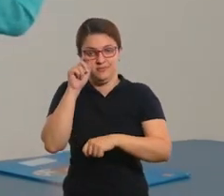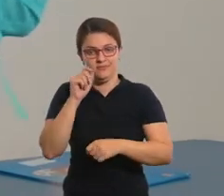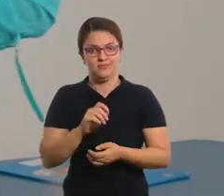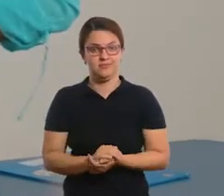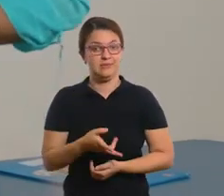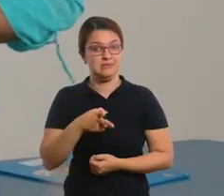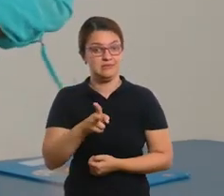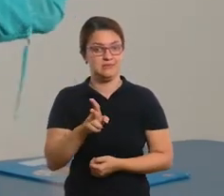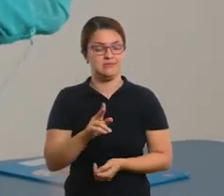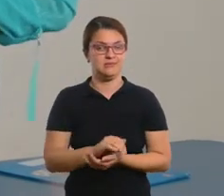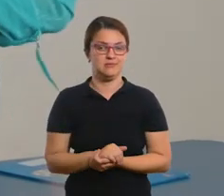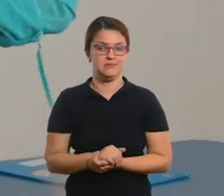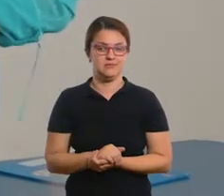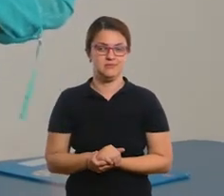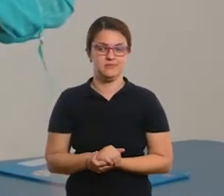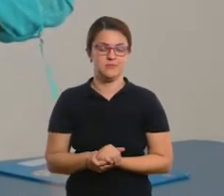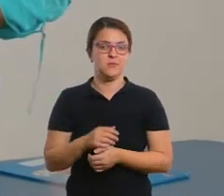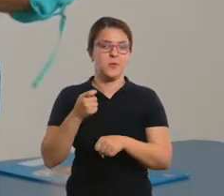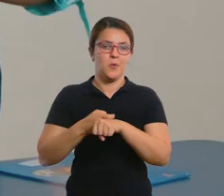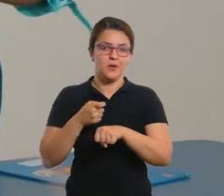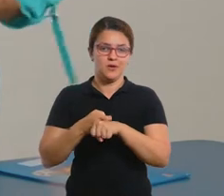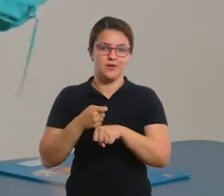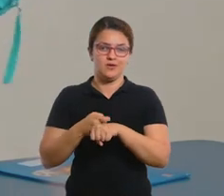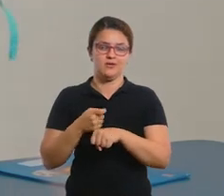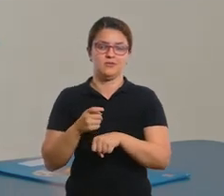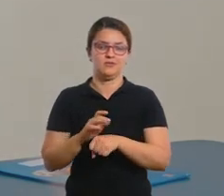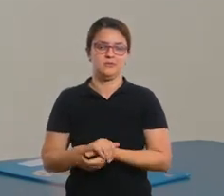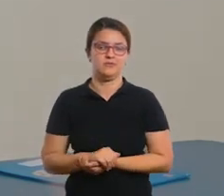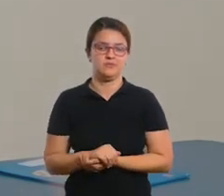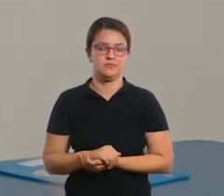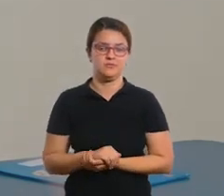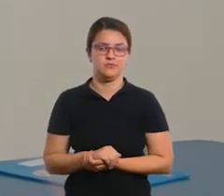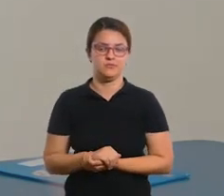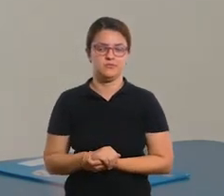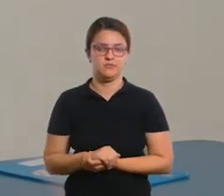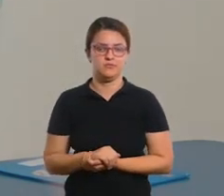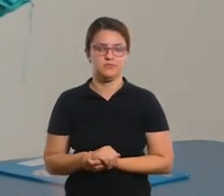vai. E sempre trabalhando com o concreto. Tudo bem?